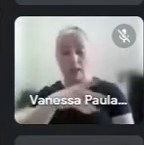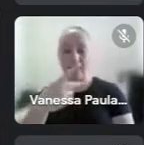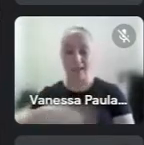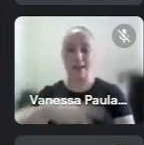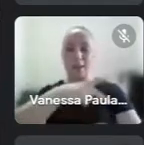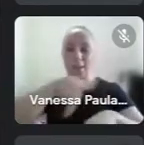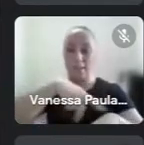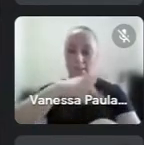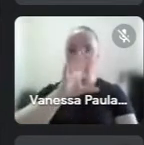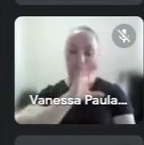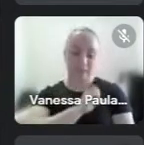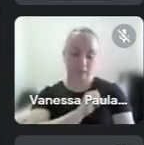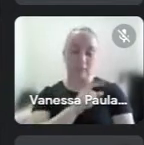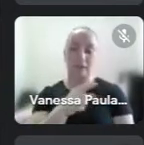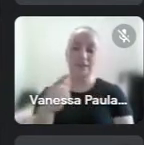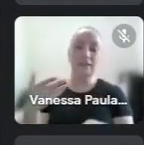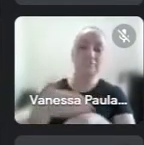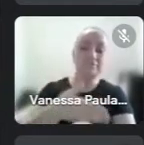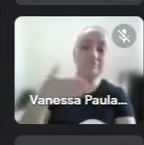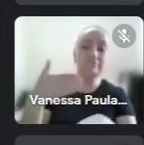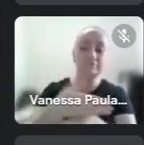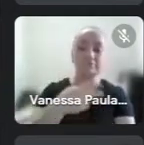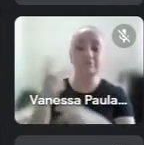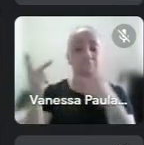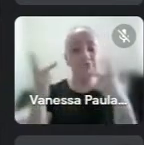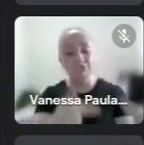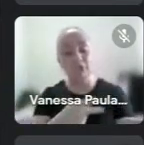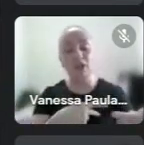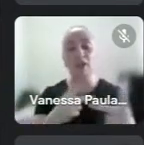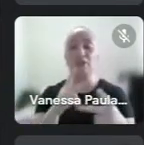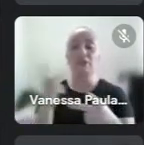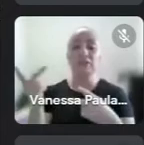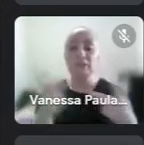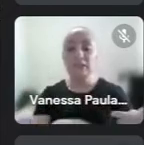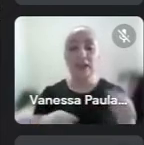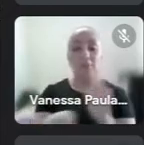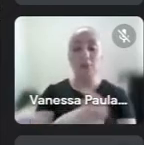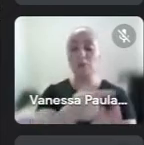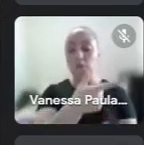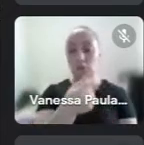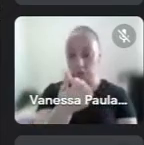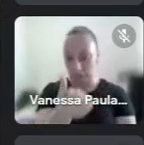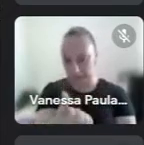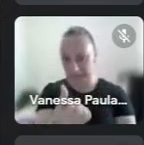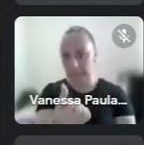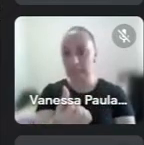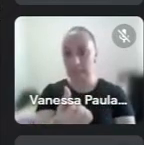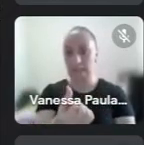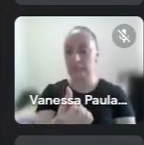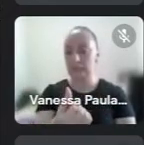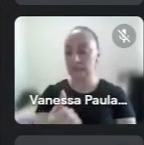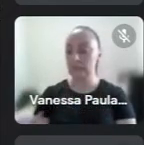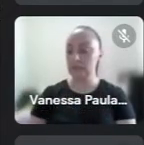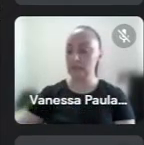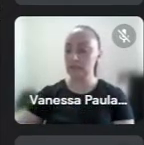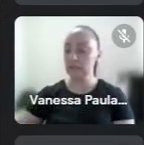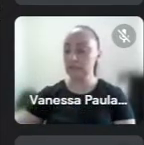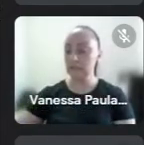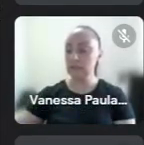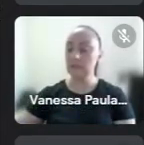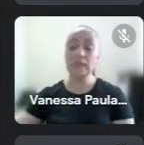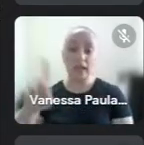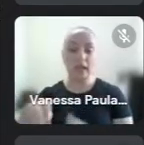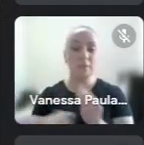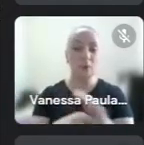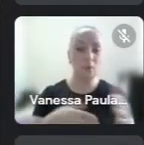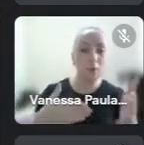né, em 2006 a gente começou a ir lá visitar essa barragem da APA do Igarapé Gelado, que é a barragem do gelado e a barragem